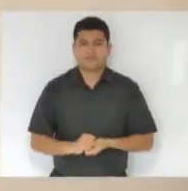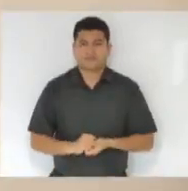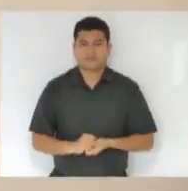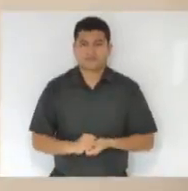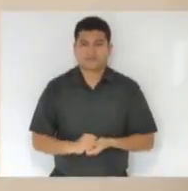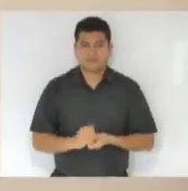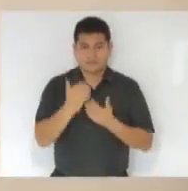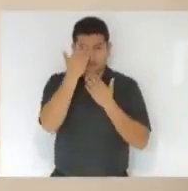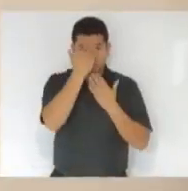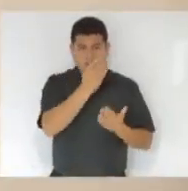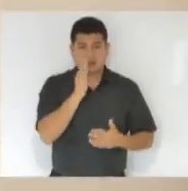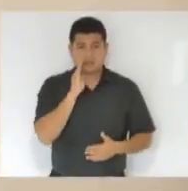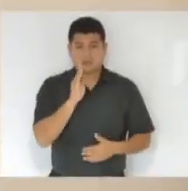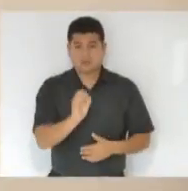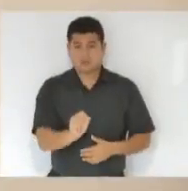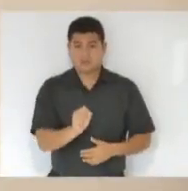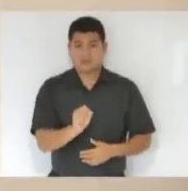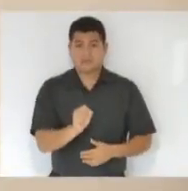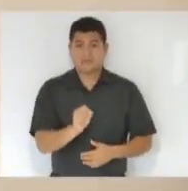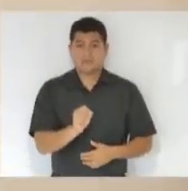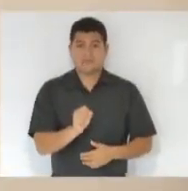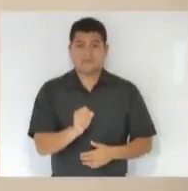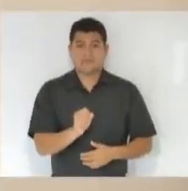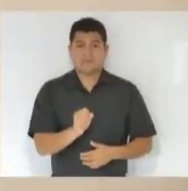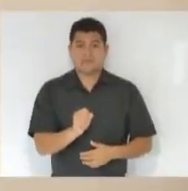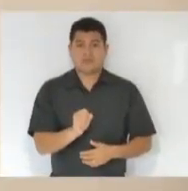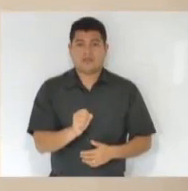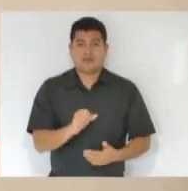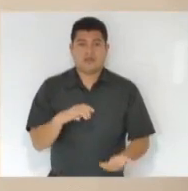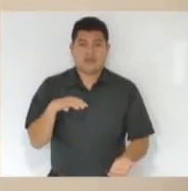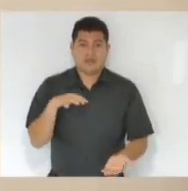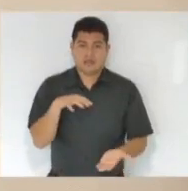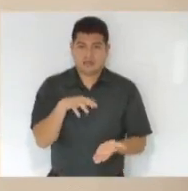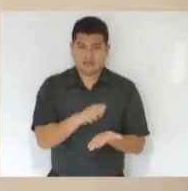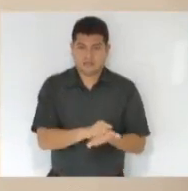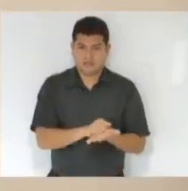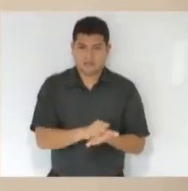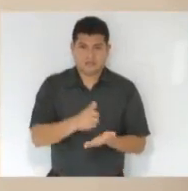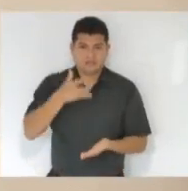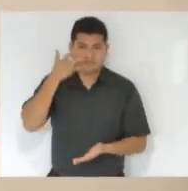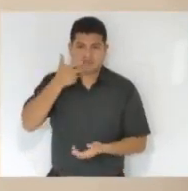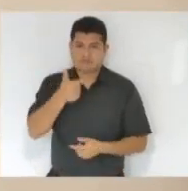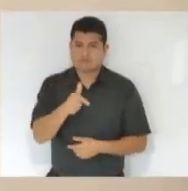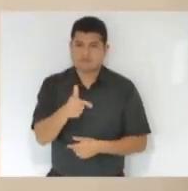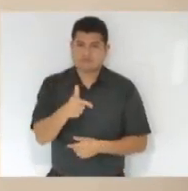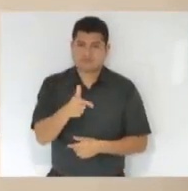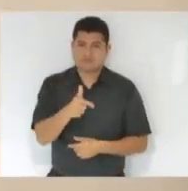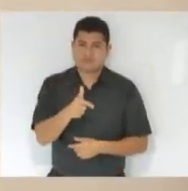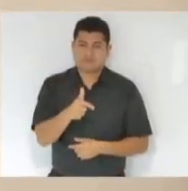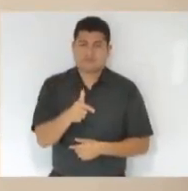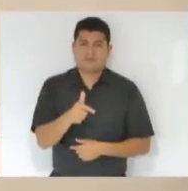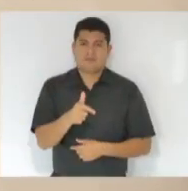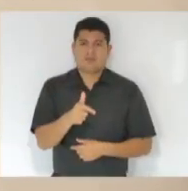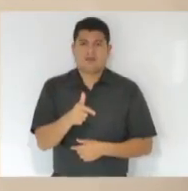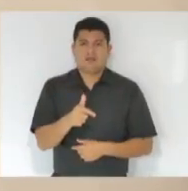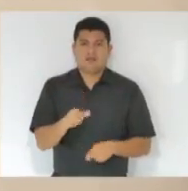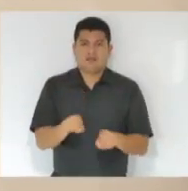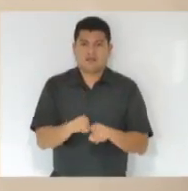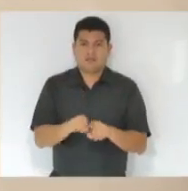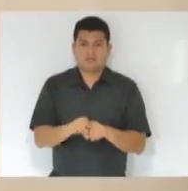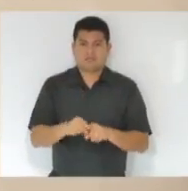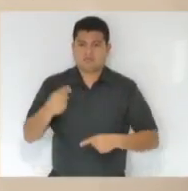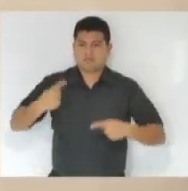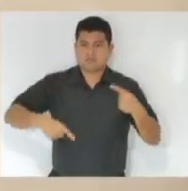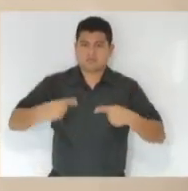deputado Bruno Souza. Não havendo mais oradores inscritos, nada mais havendo